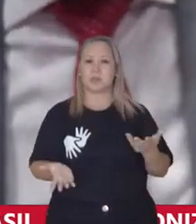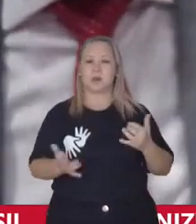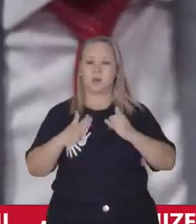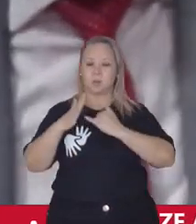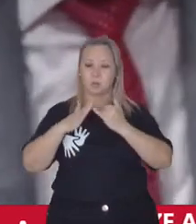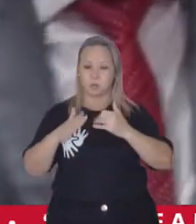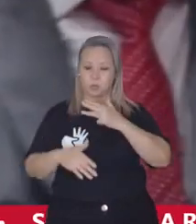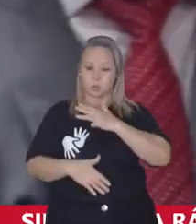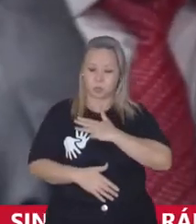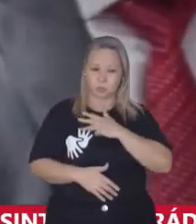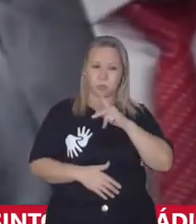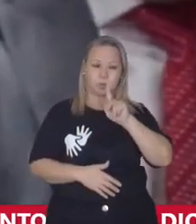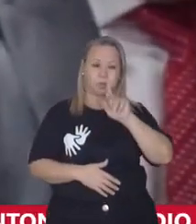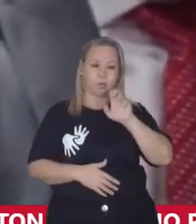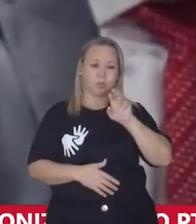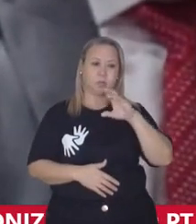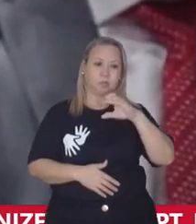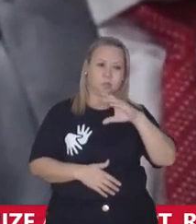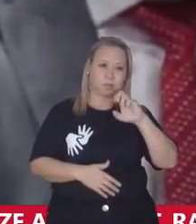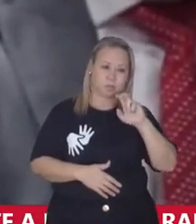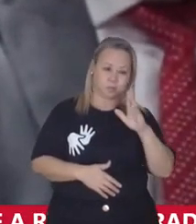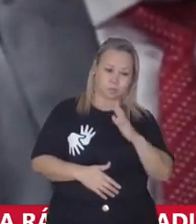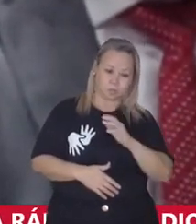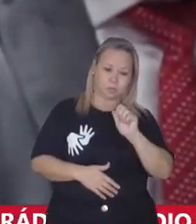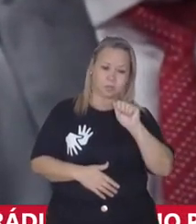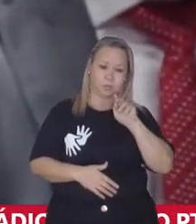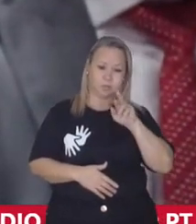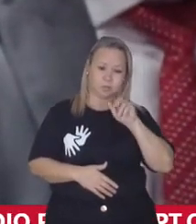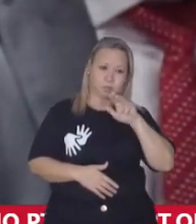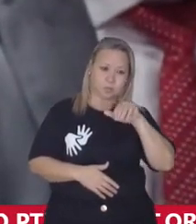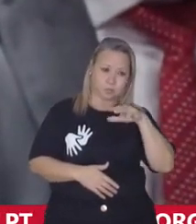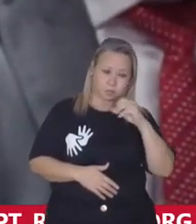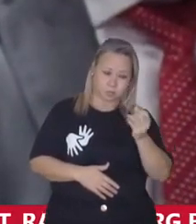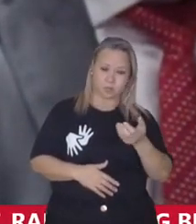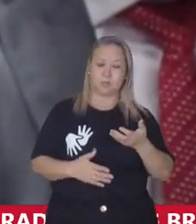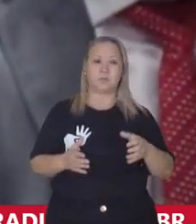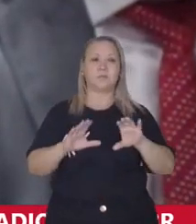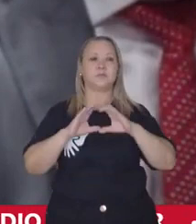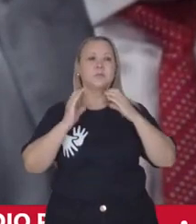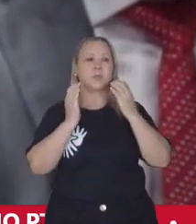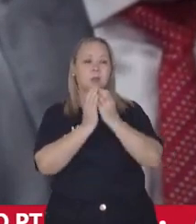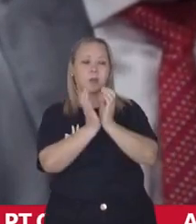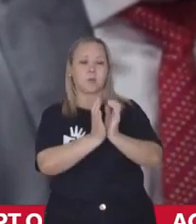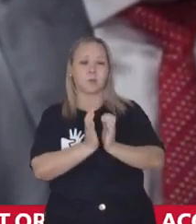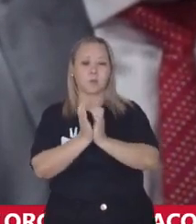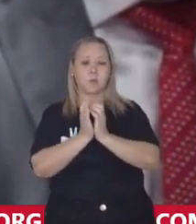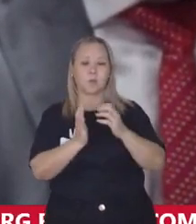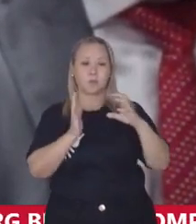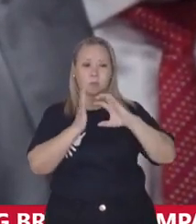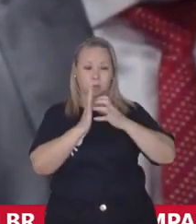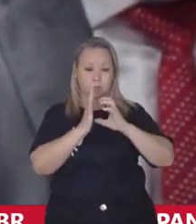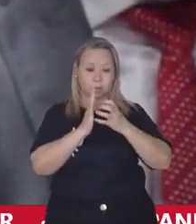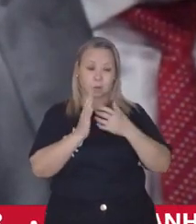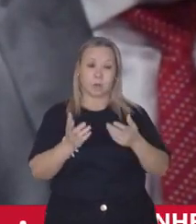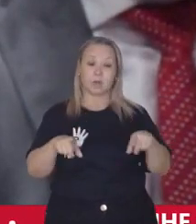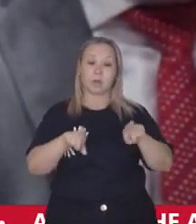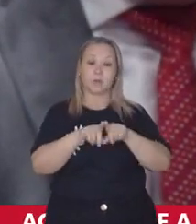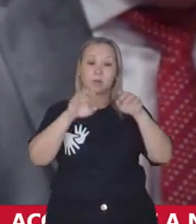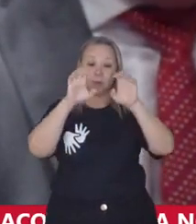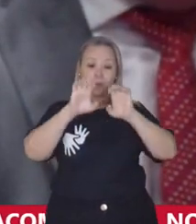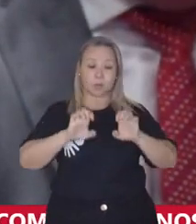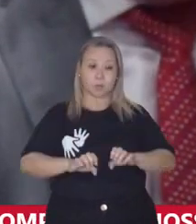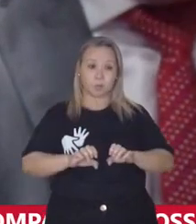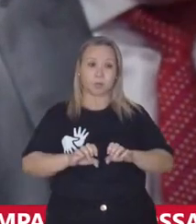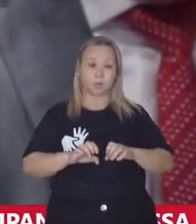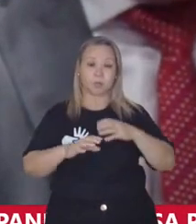Abramo, da própria estrutura partidária, junto com a estrutura de comunicação da Câmara Federal e